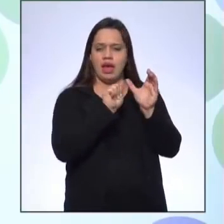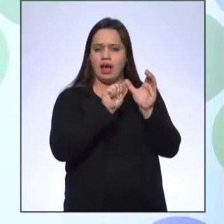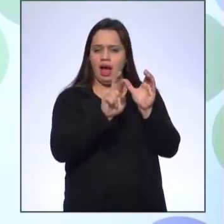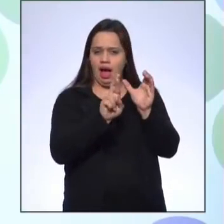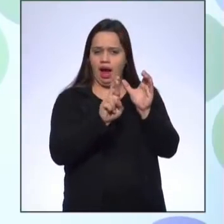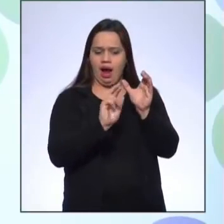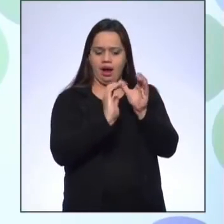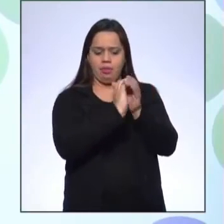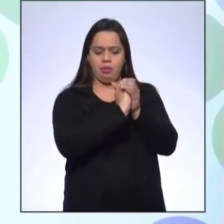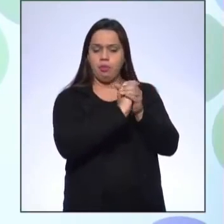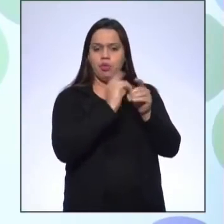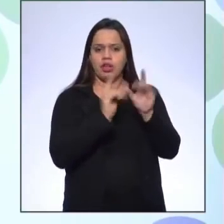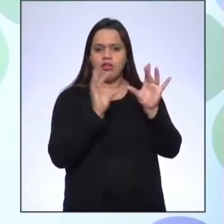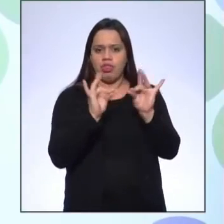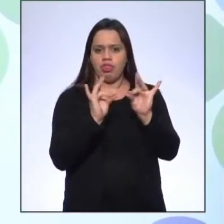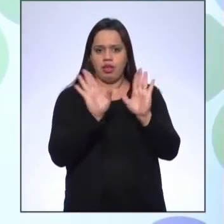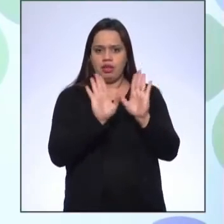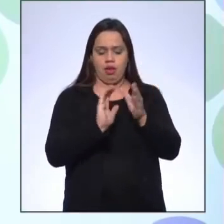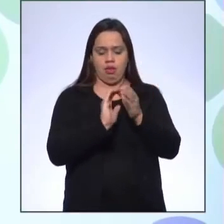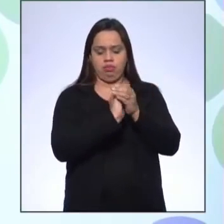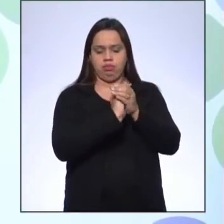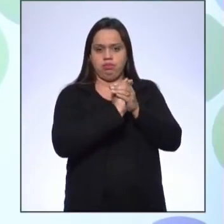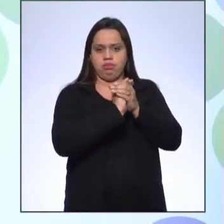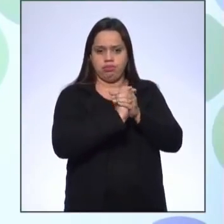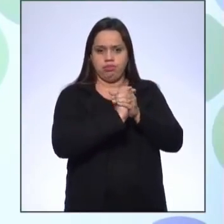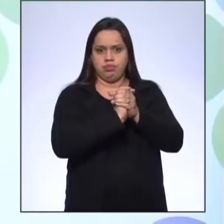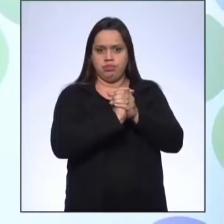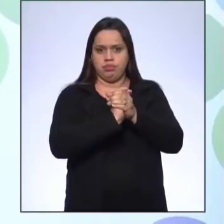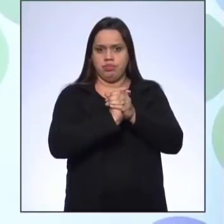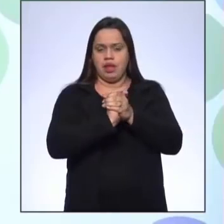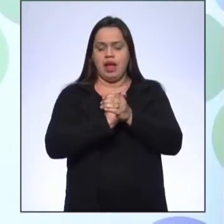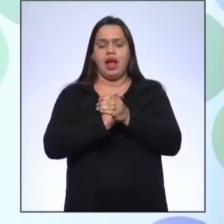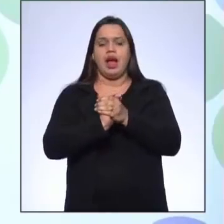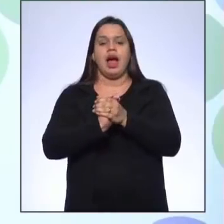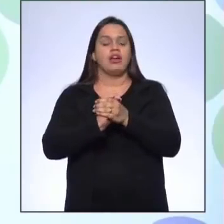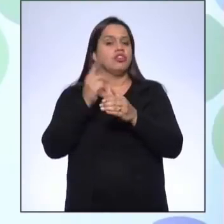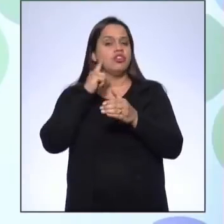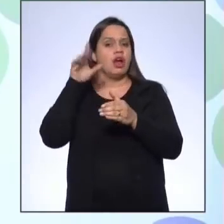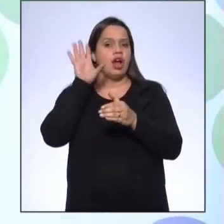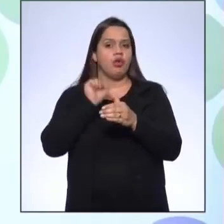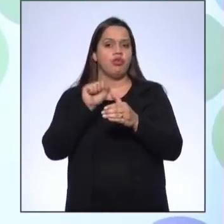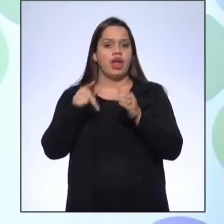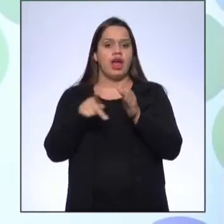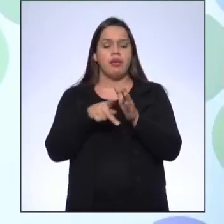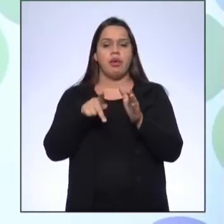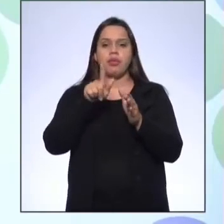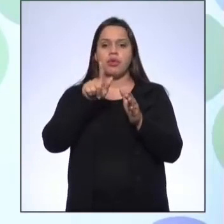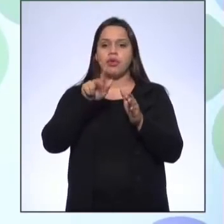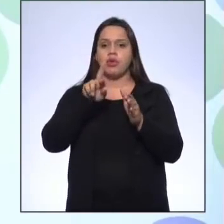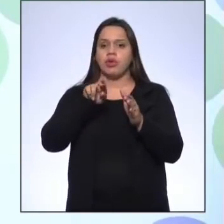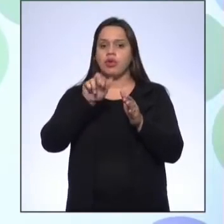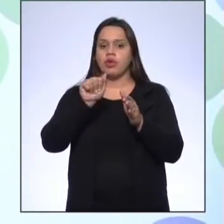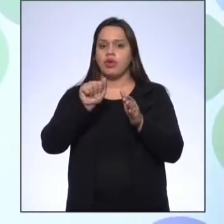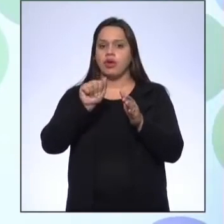não encostam completamente. O som dela é mais grave do que a palma que a gente está acostumado. Olha só.